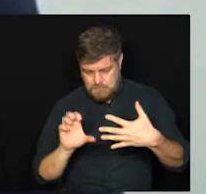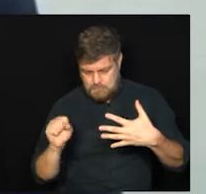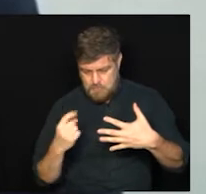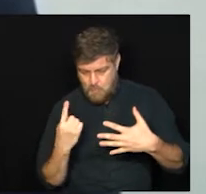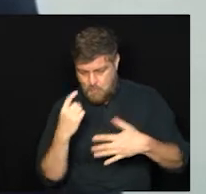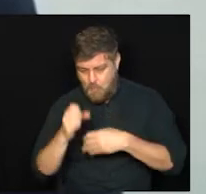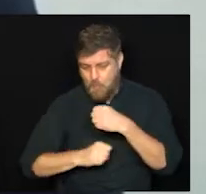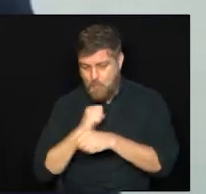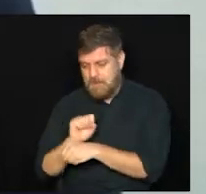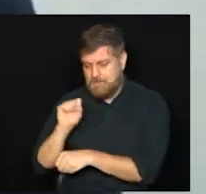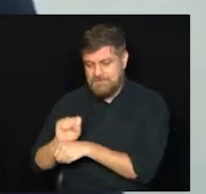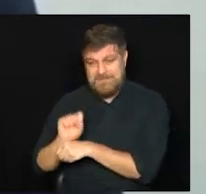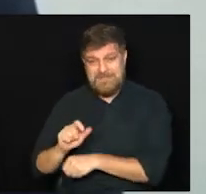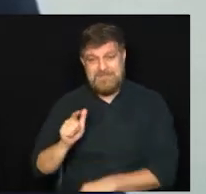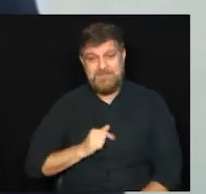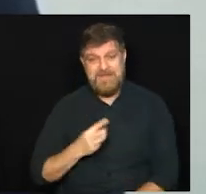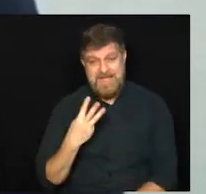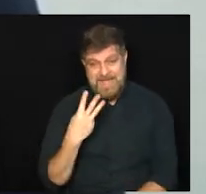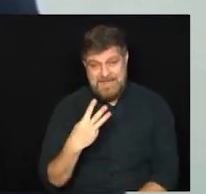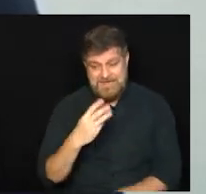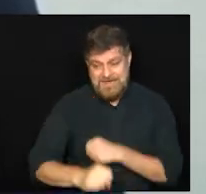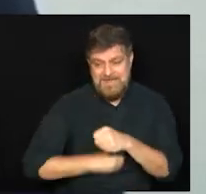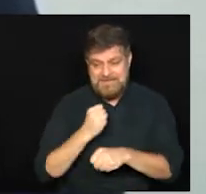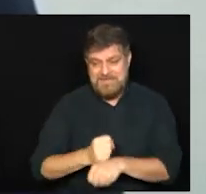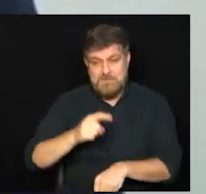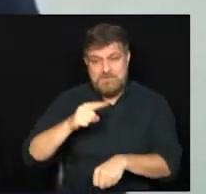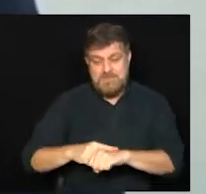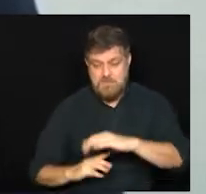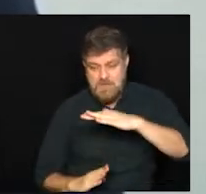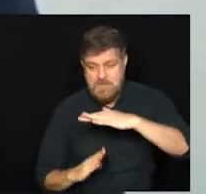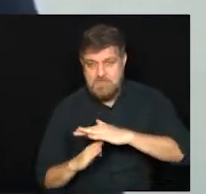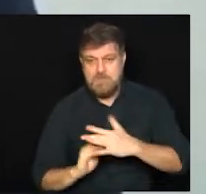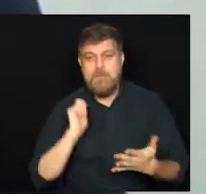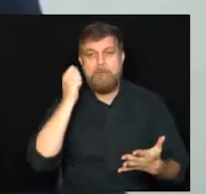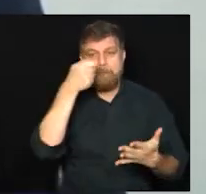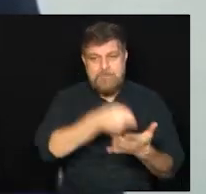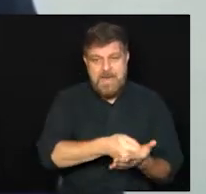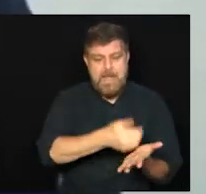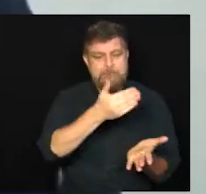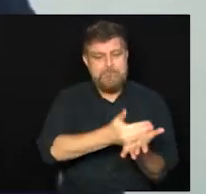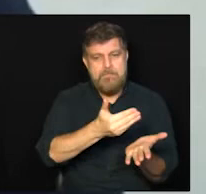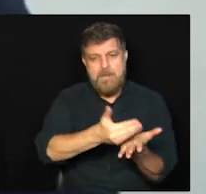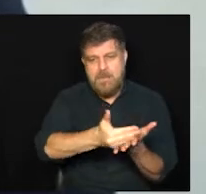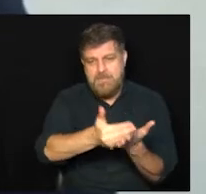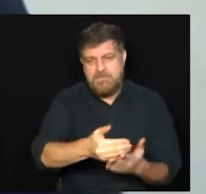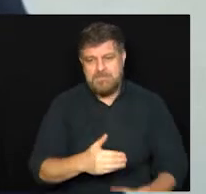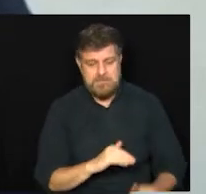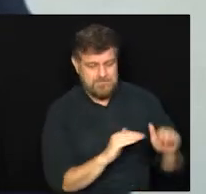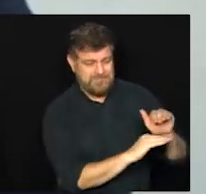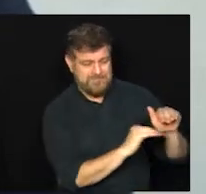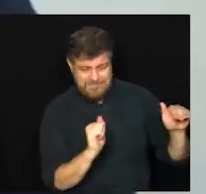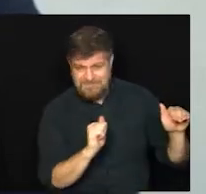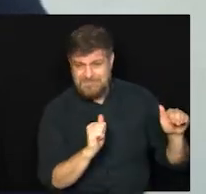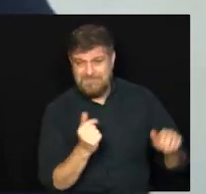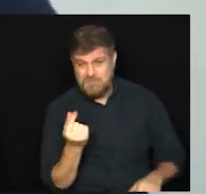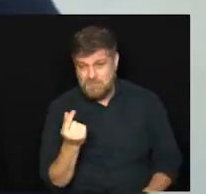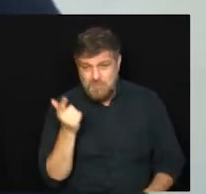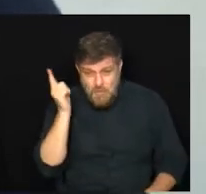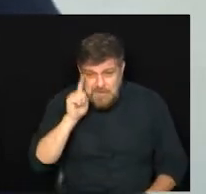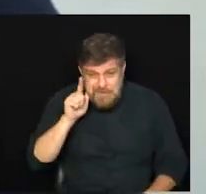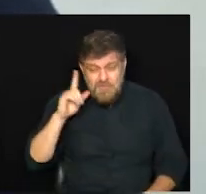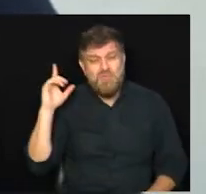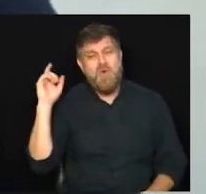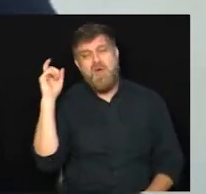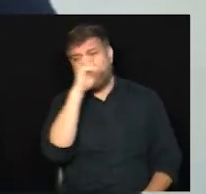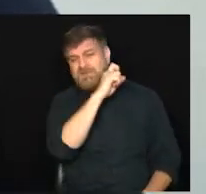depois 3 anos para pagar. Então, o acesso ao crédito tem sido assim difícil